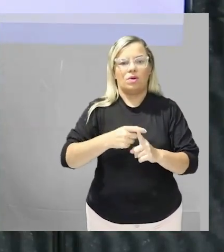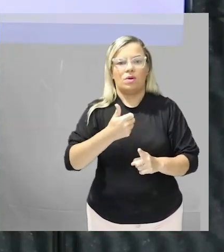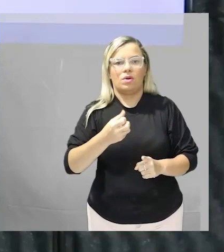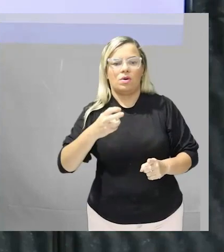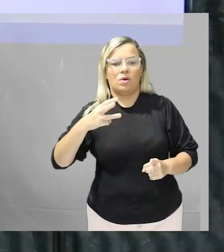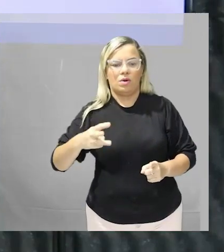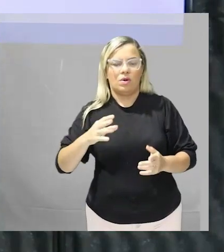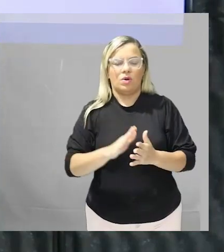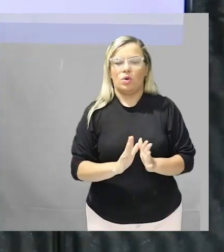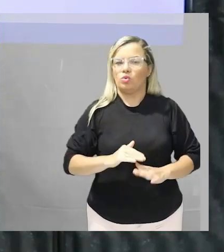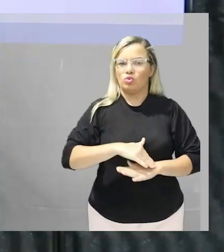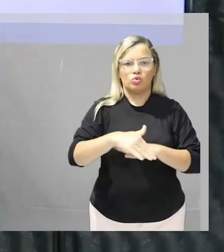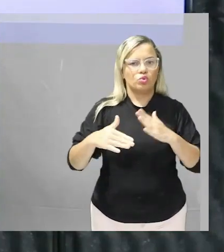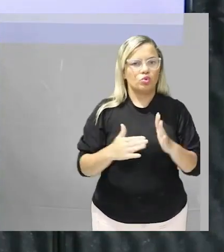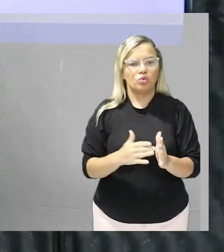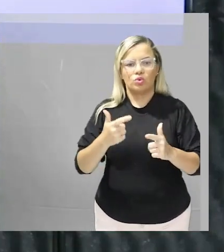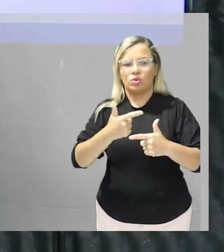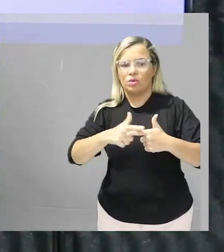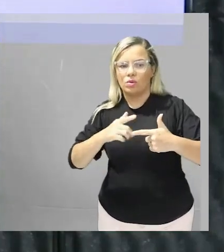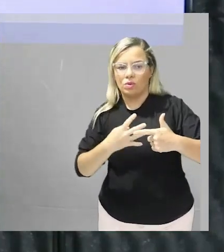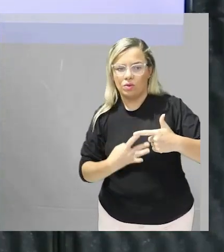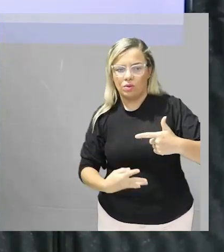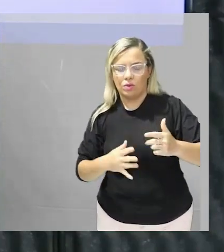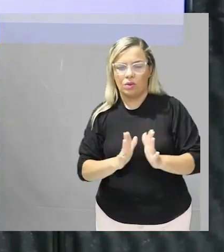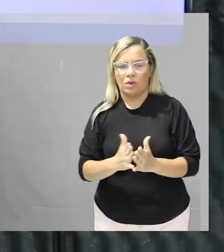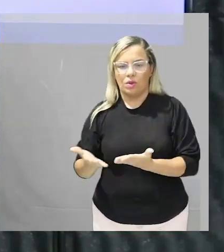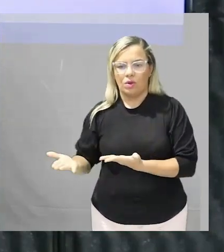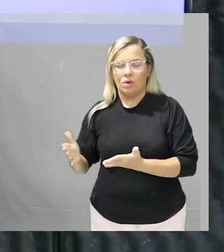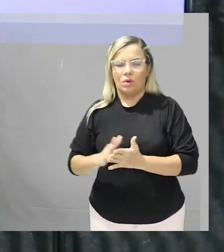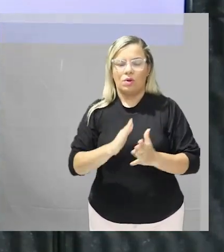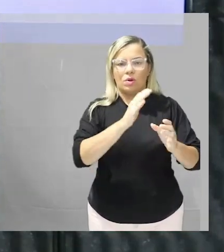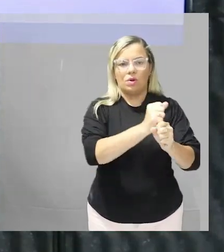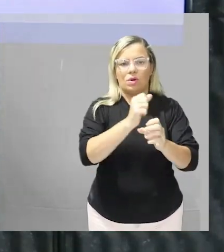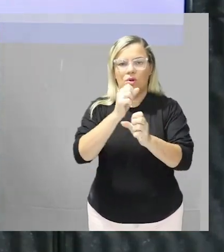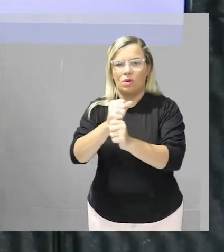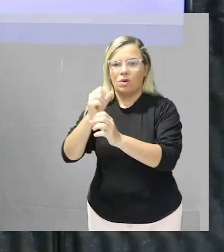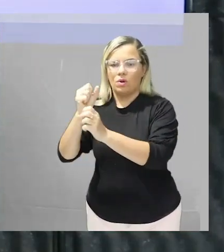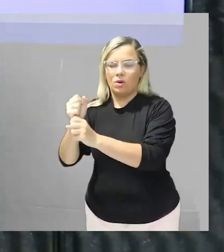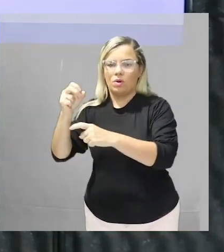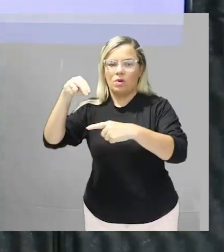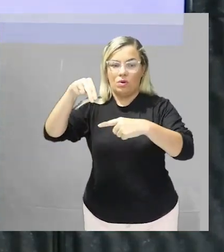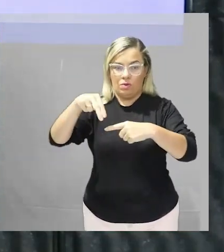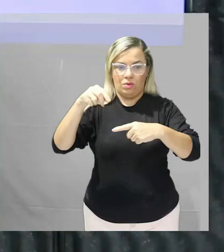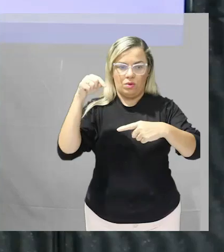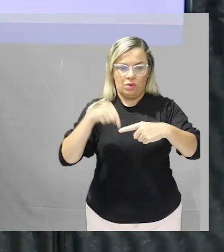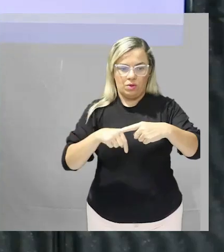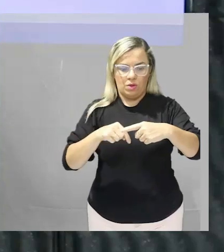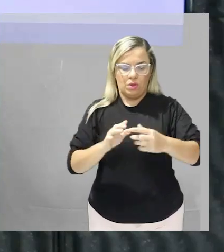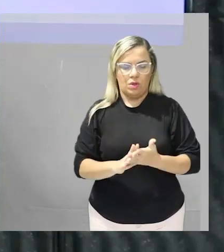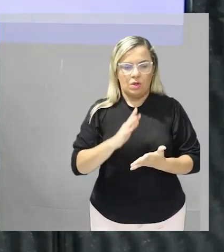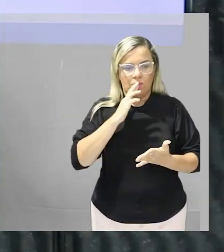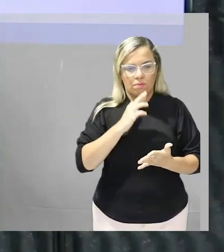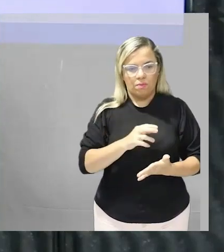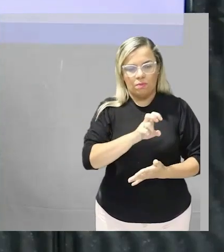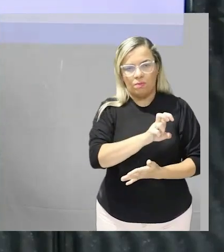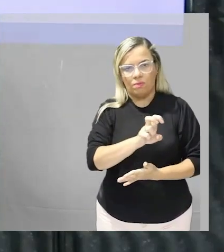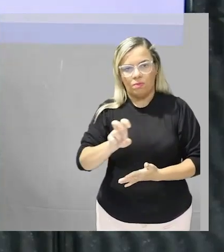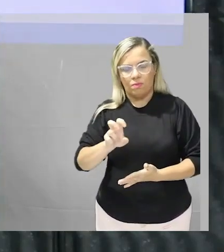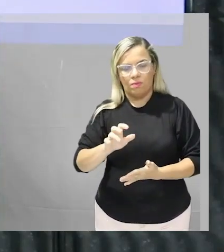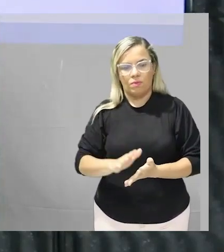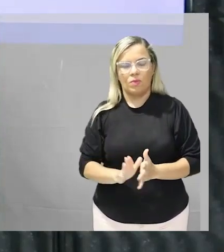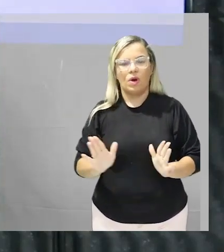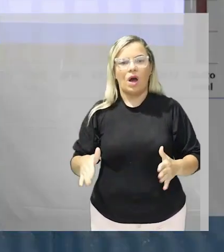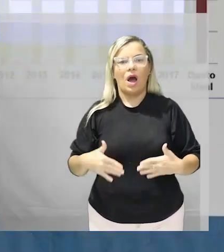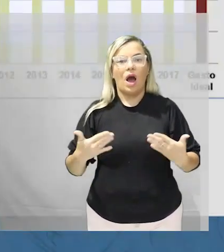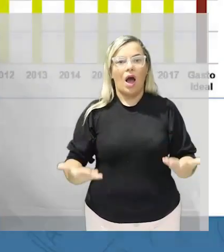dividido por 4 a nossa somatória lá do numerador dá 55 e fazendo